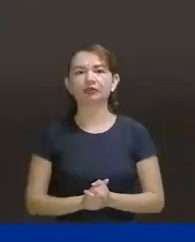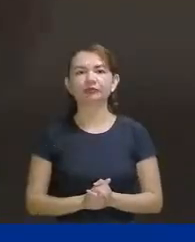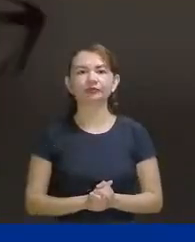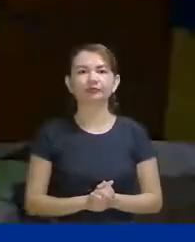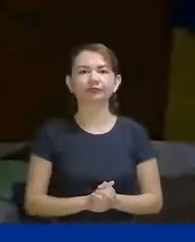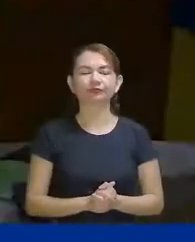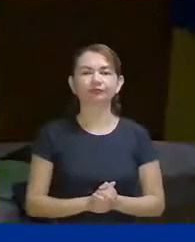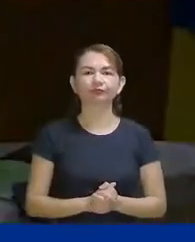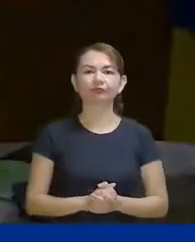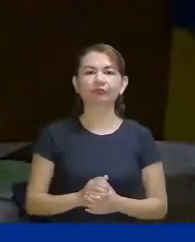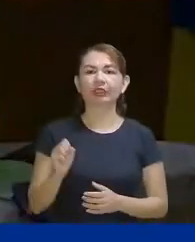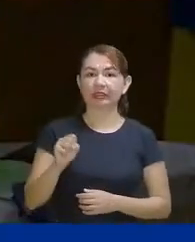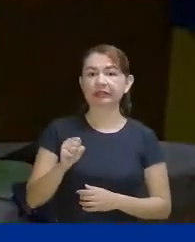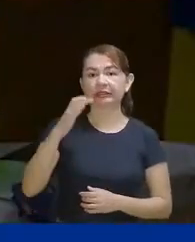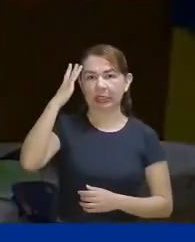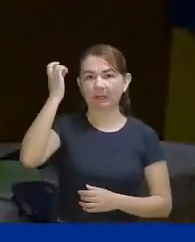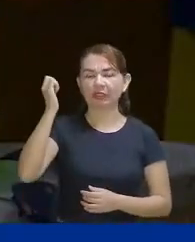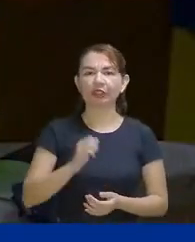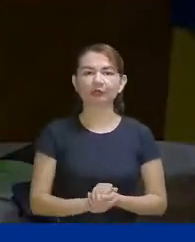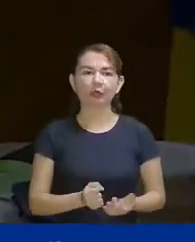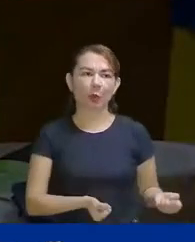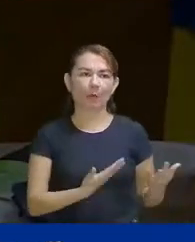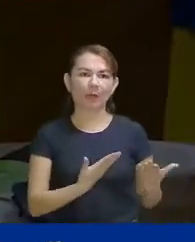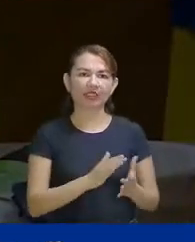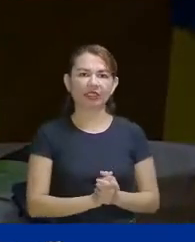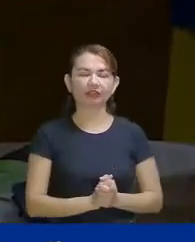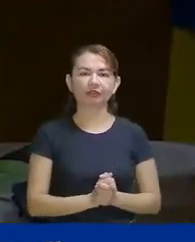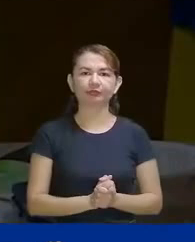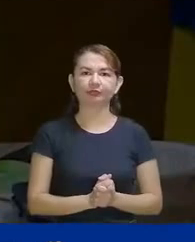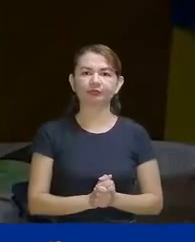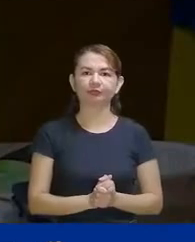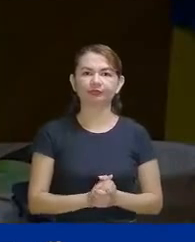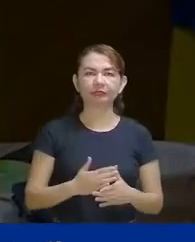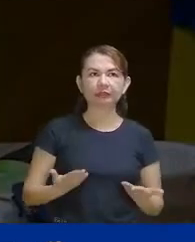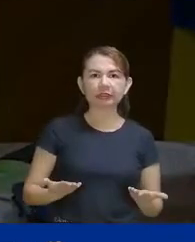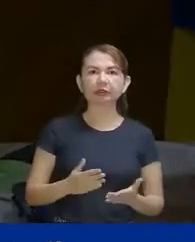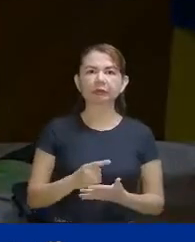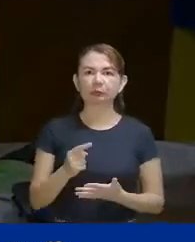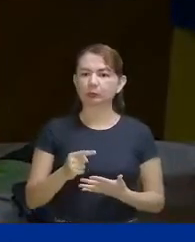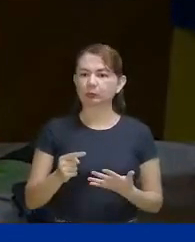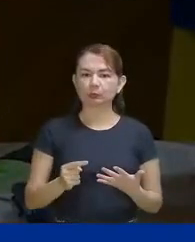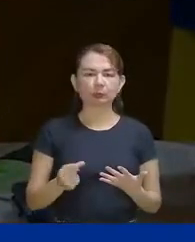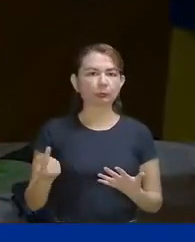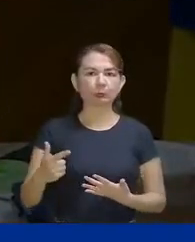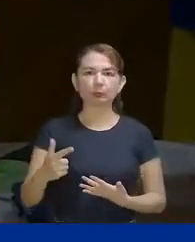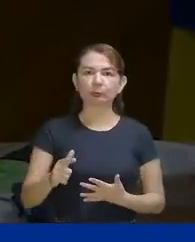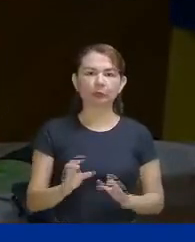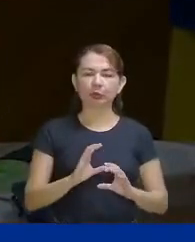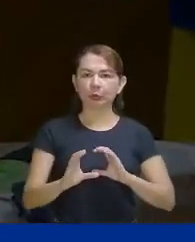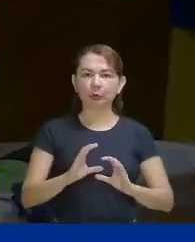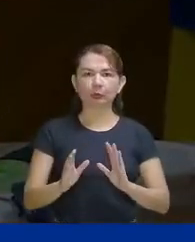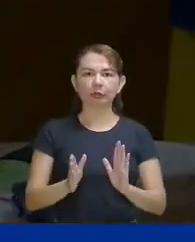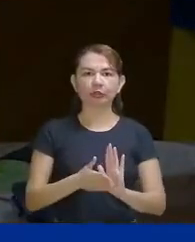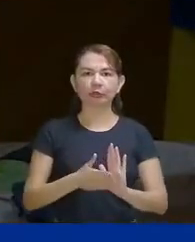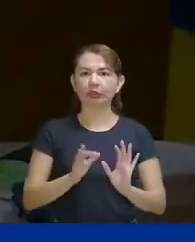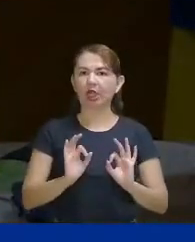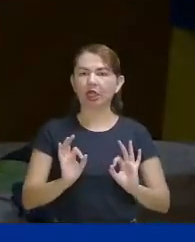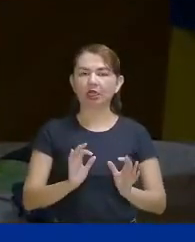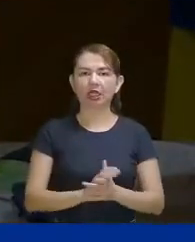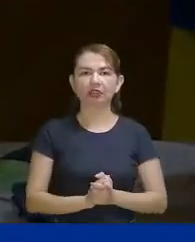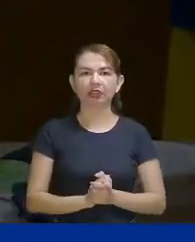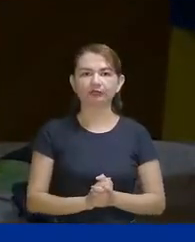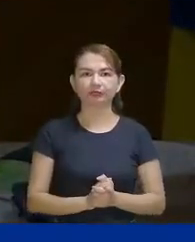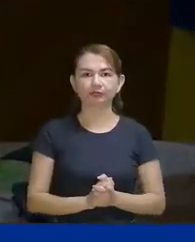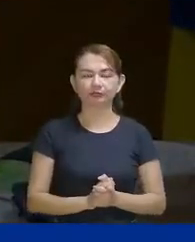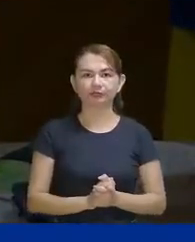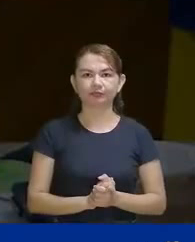Pronto, então homenagearemos ele amanhã. Tá certo? Fora isso, eu não tenho mais nenhuma comunicação, nenhuma proposição.